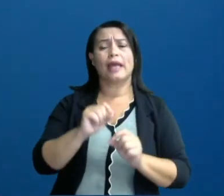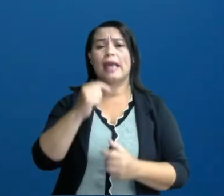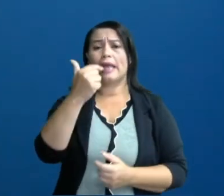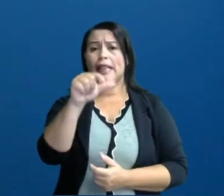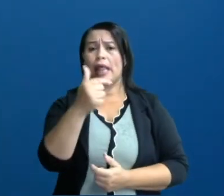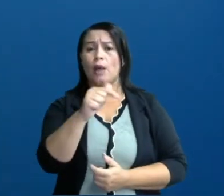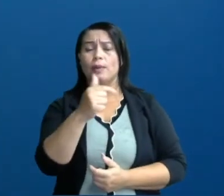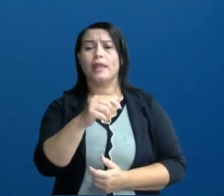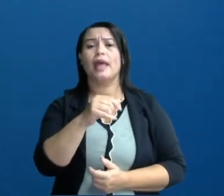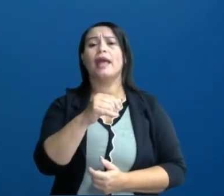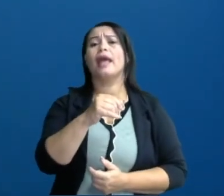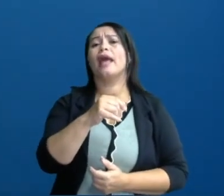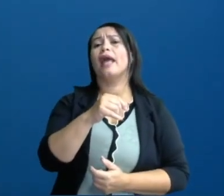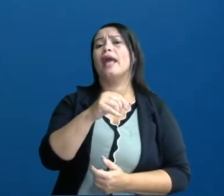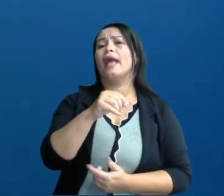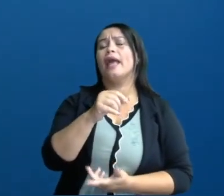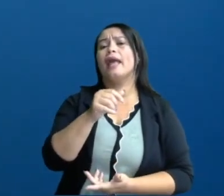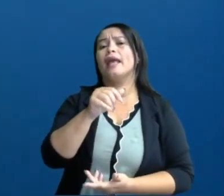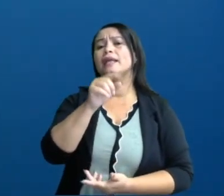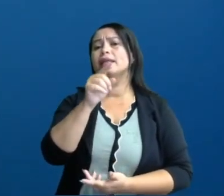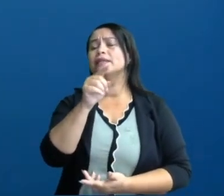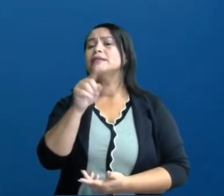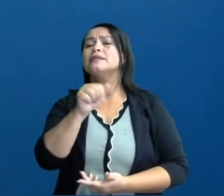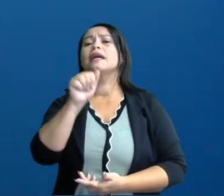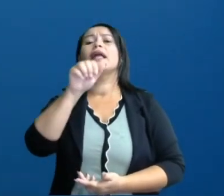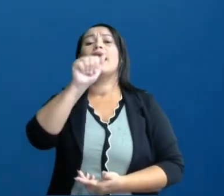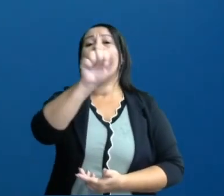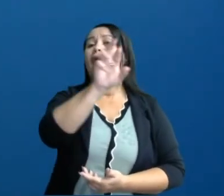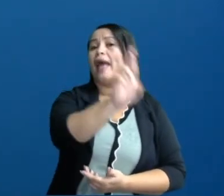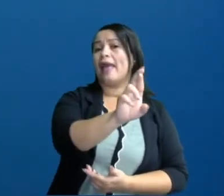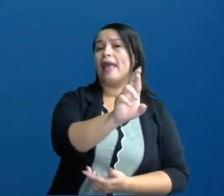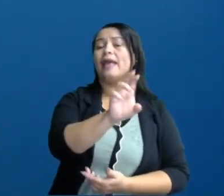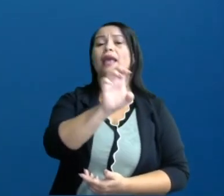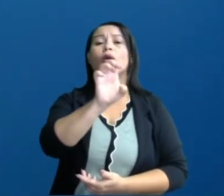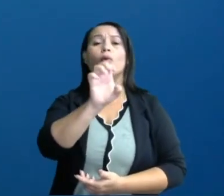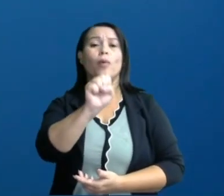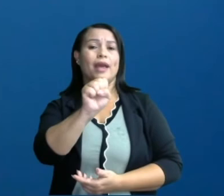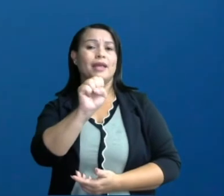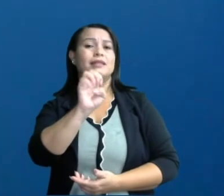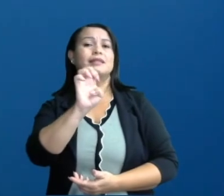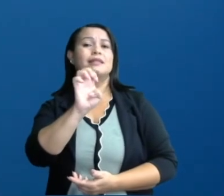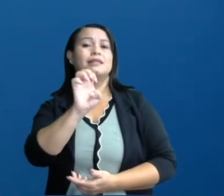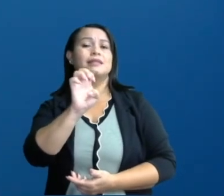tem, tá? O ISA tem AR, o EIS e o EIS.